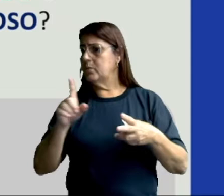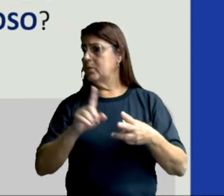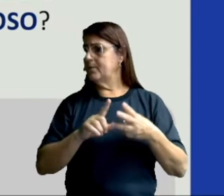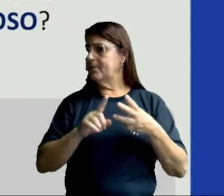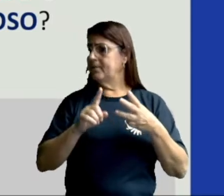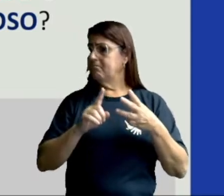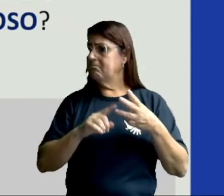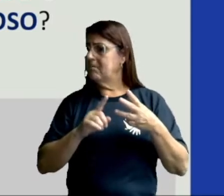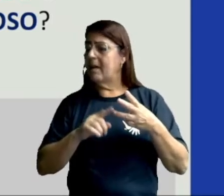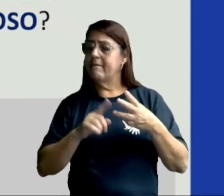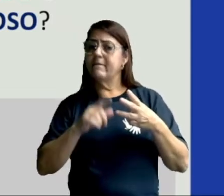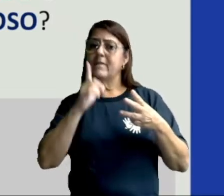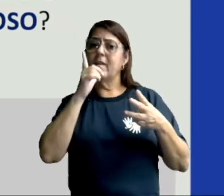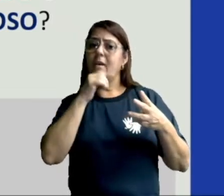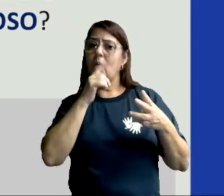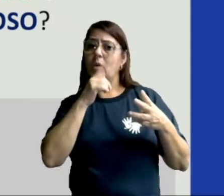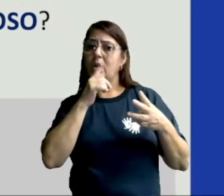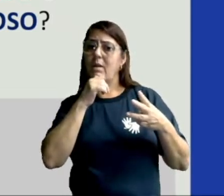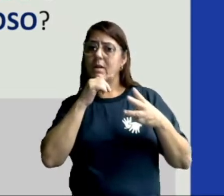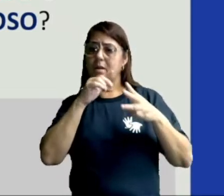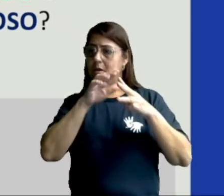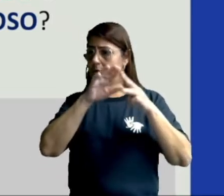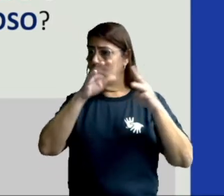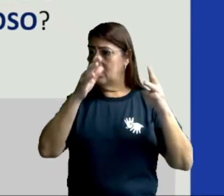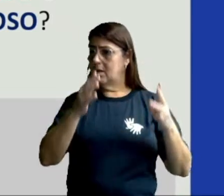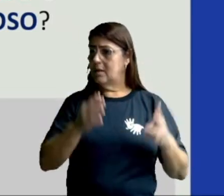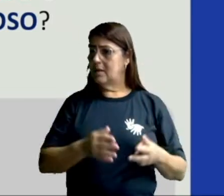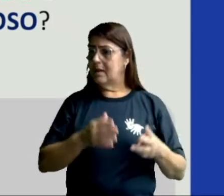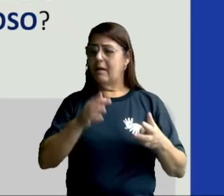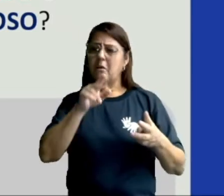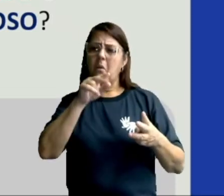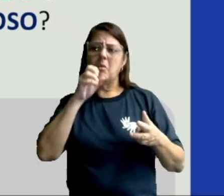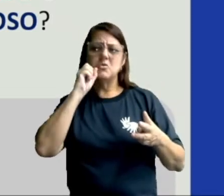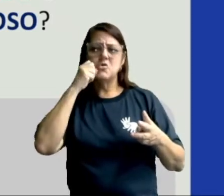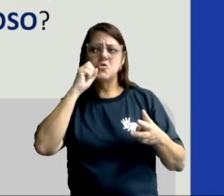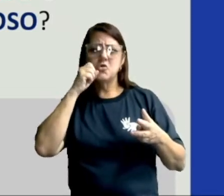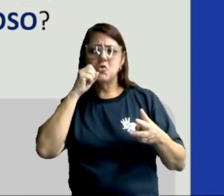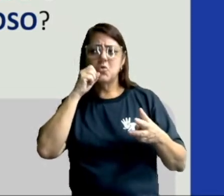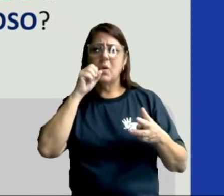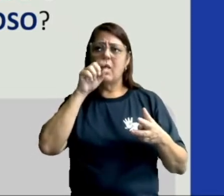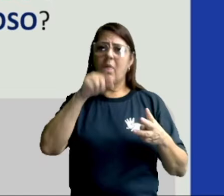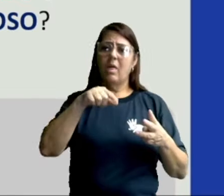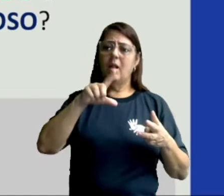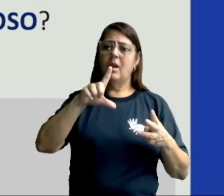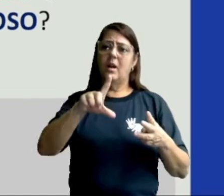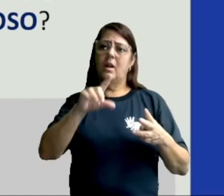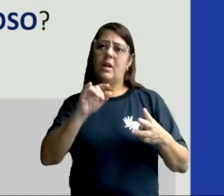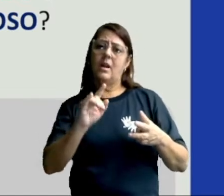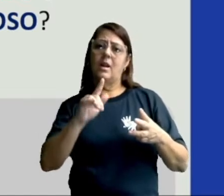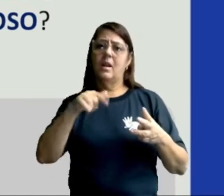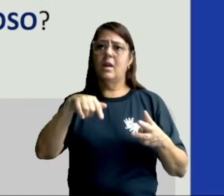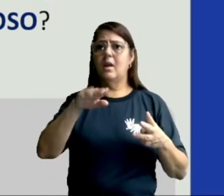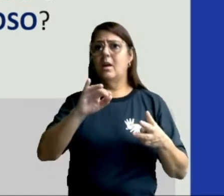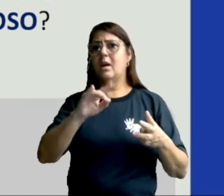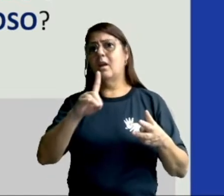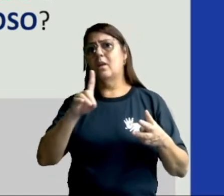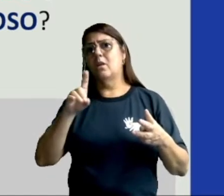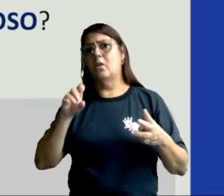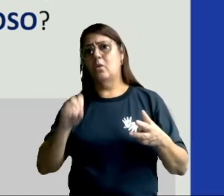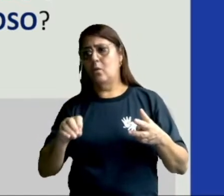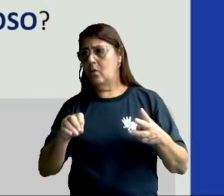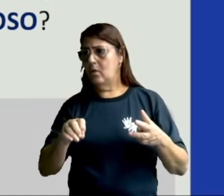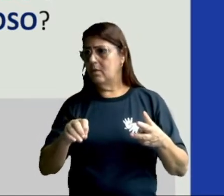exemplo aqui esse líquido, né, que está nessa jarra, vai estar no estado líquido, tá certo? E se a gente